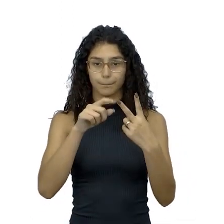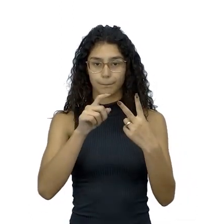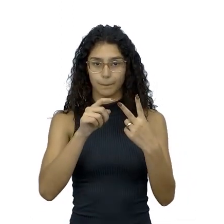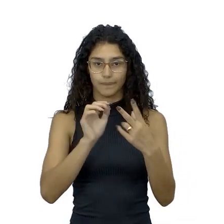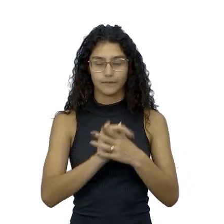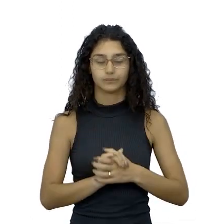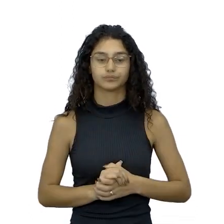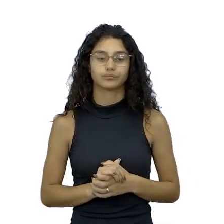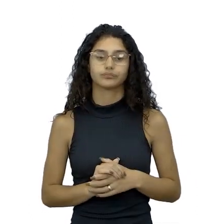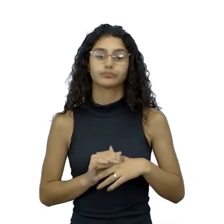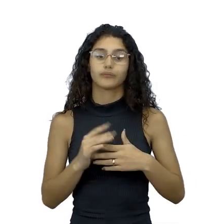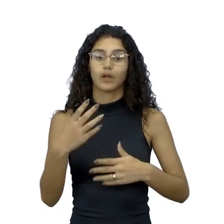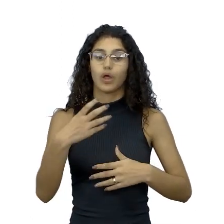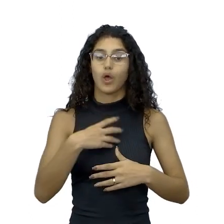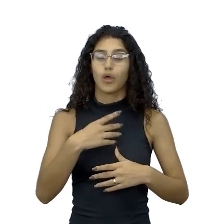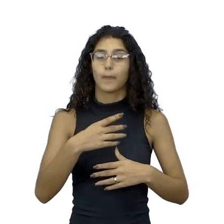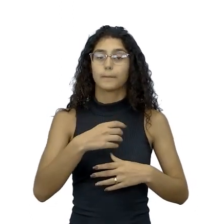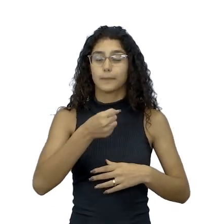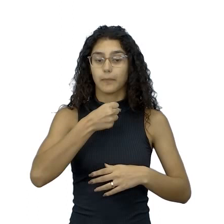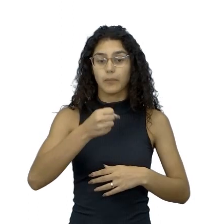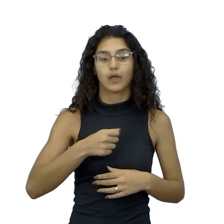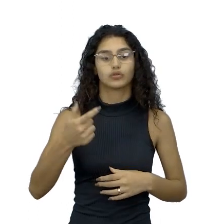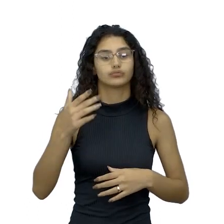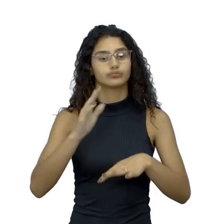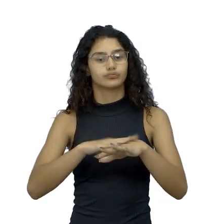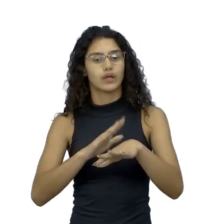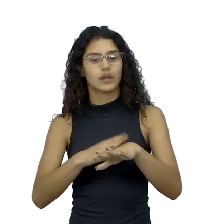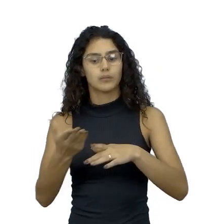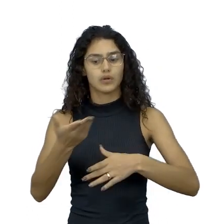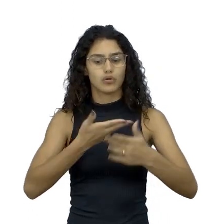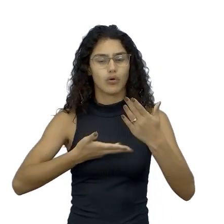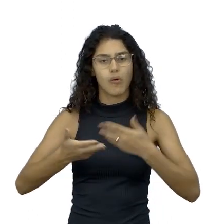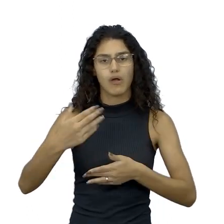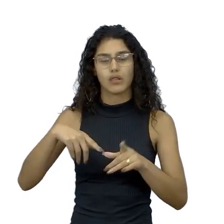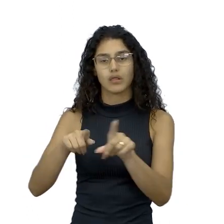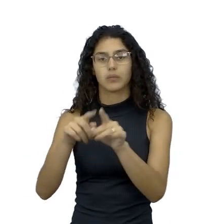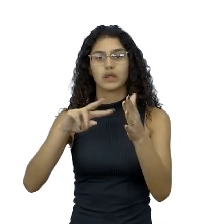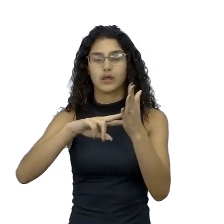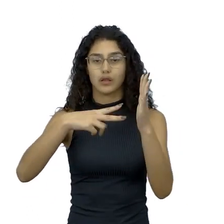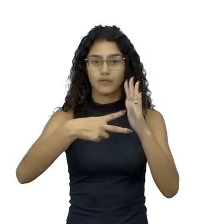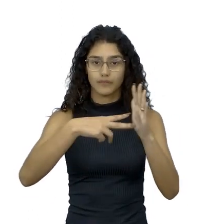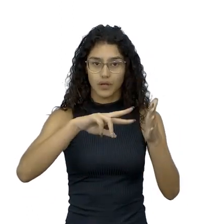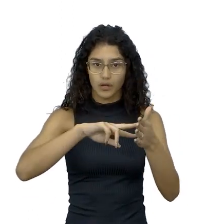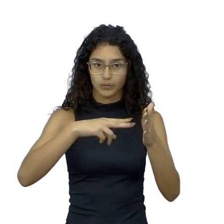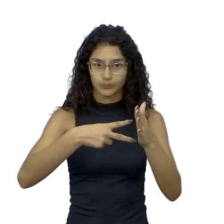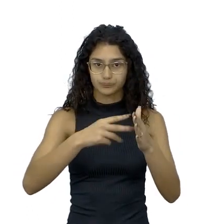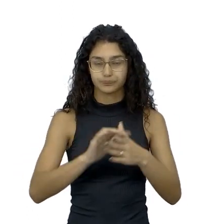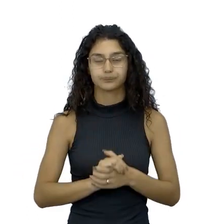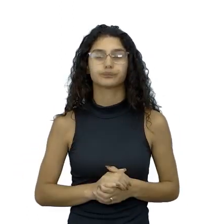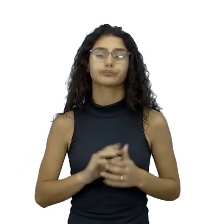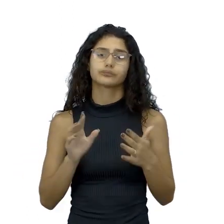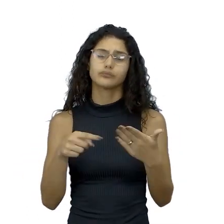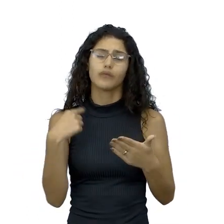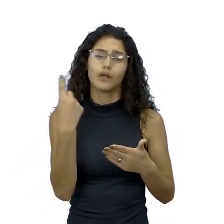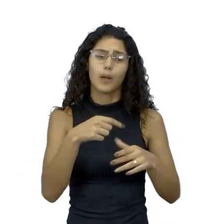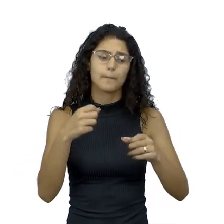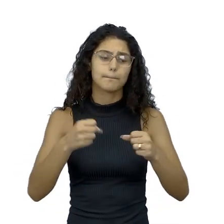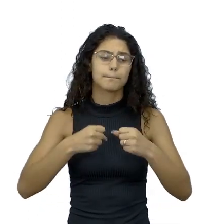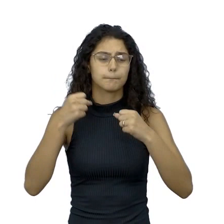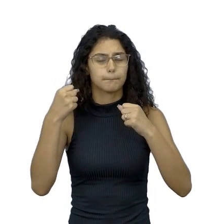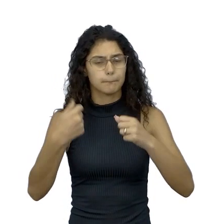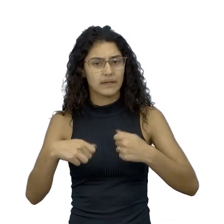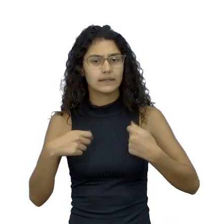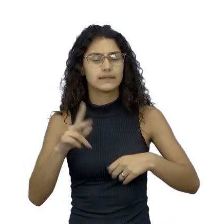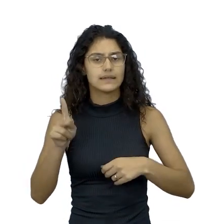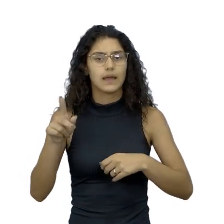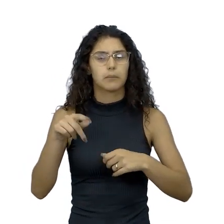É através das narrativas que construímos e compartilhamos significados, né? Então, a gente deve, na verdade, sempre